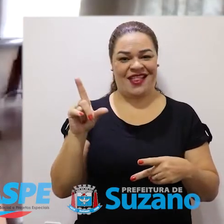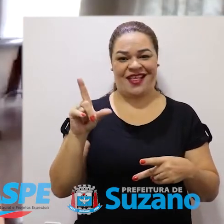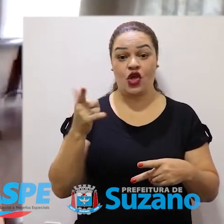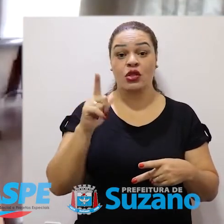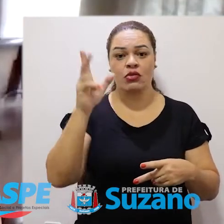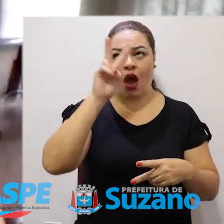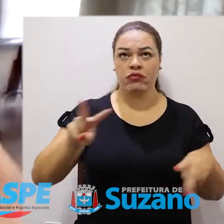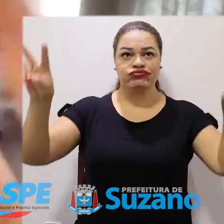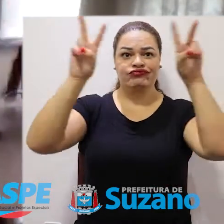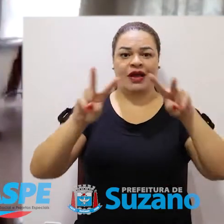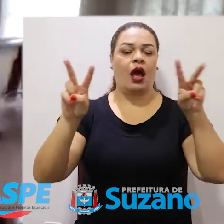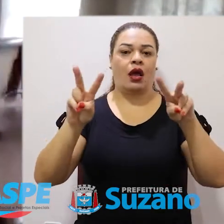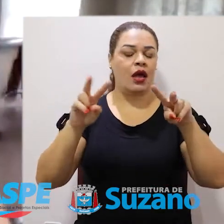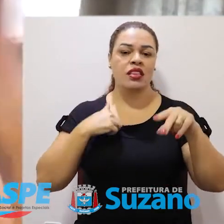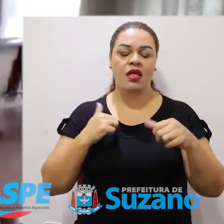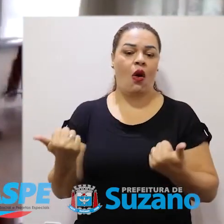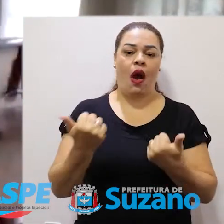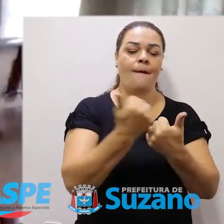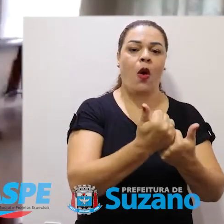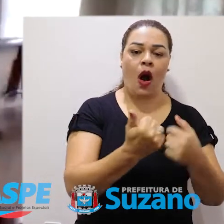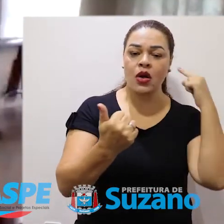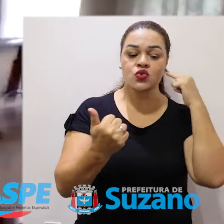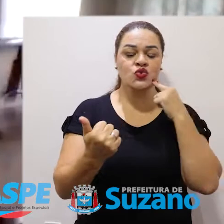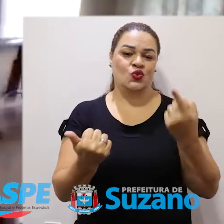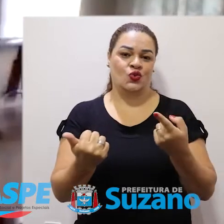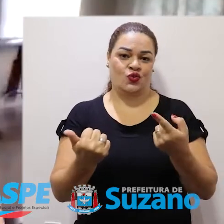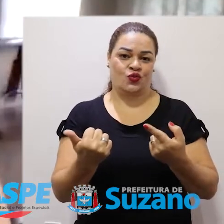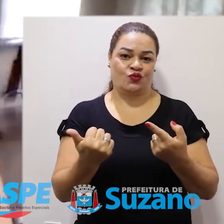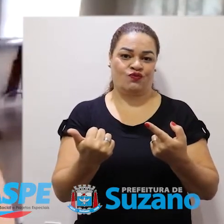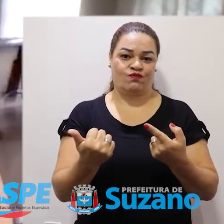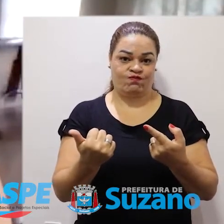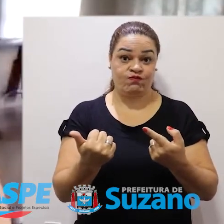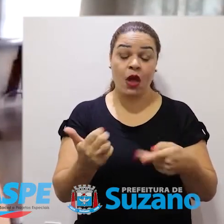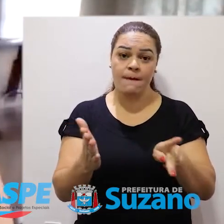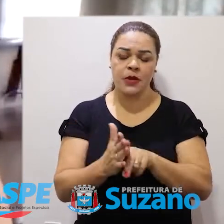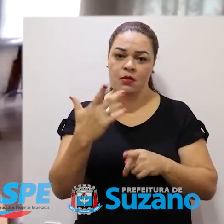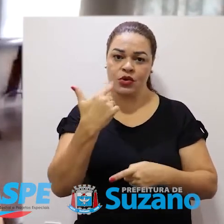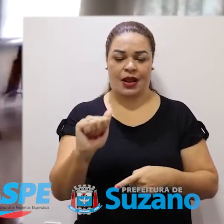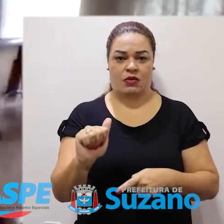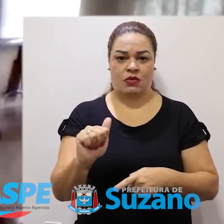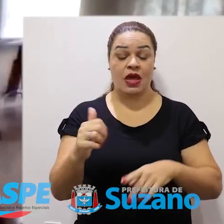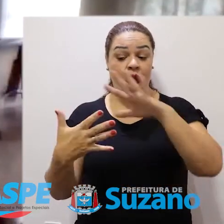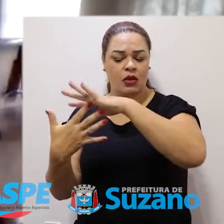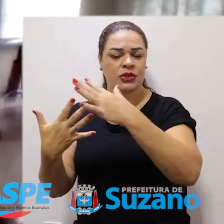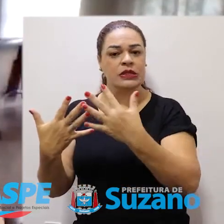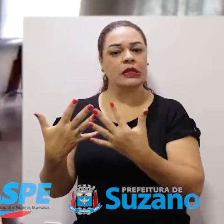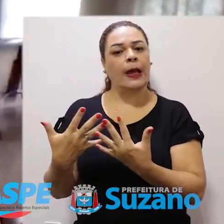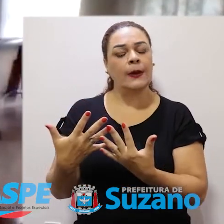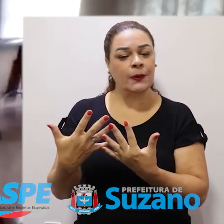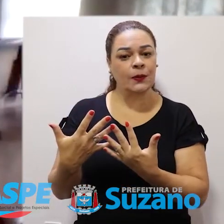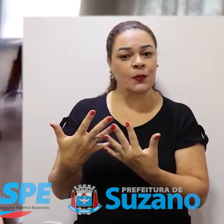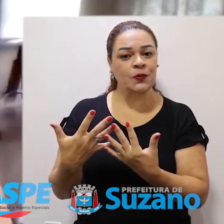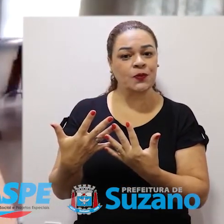ela não vai poder fazer para o surdo o que a língua deveria fazer para o sujeito. O que é a língua de sinais? De